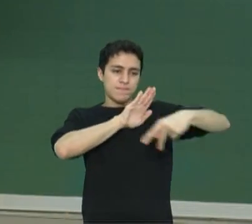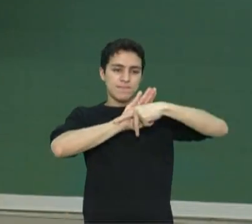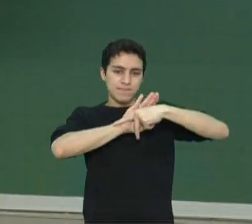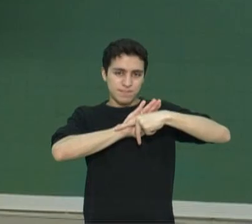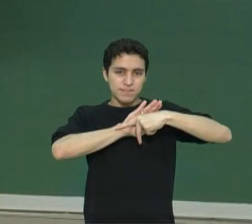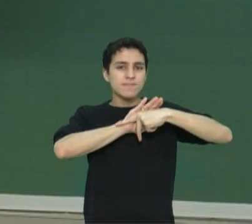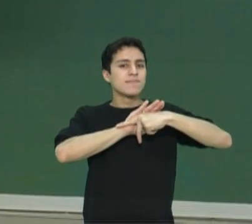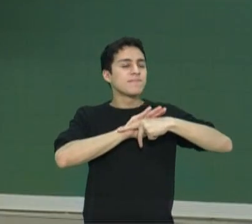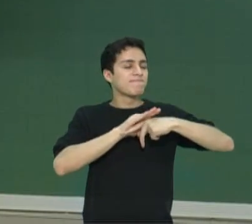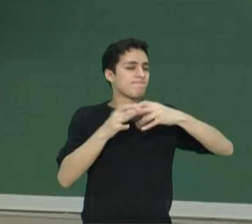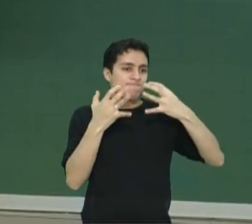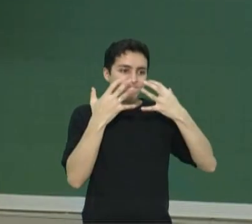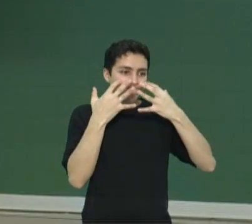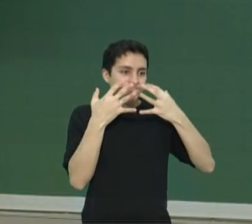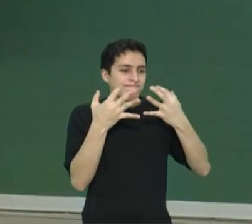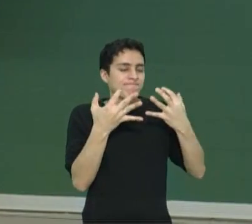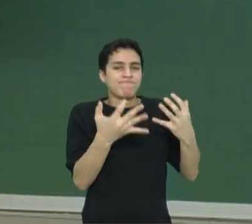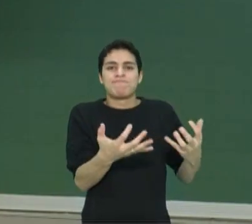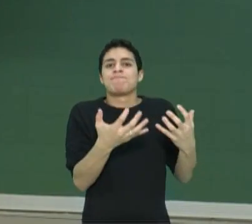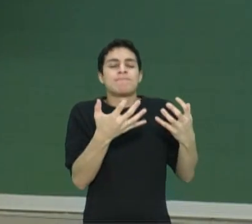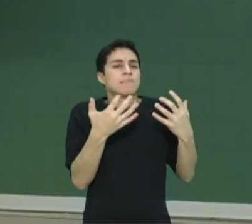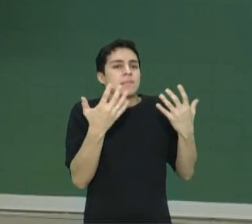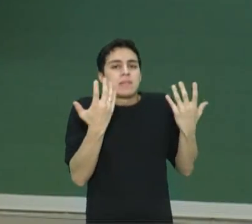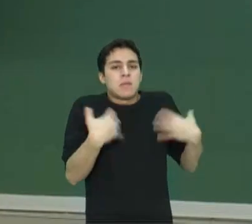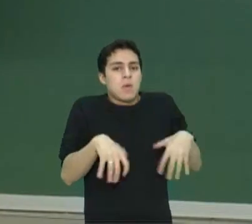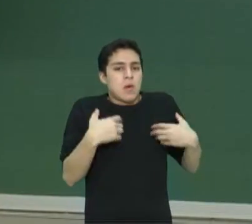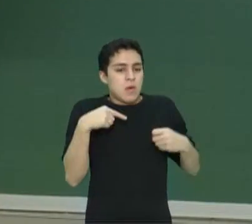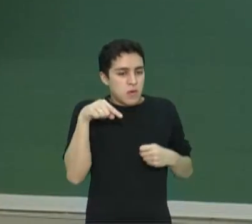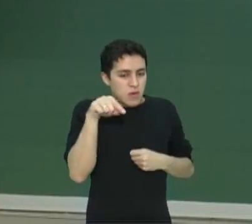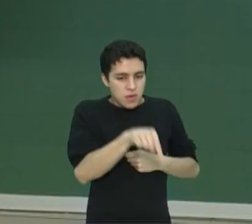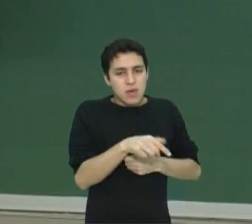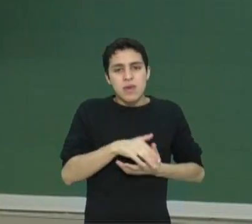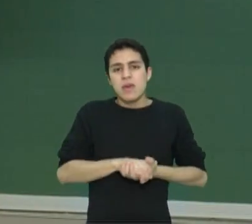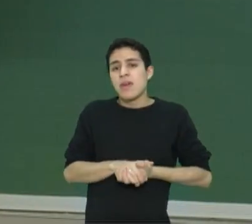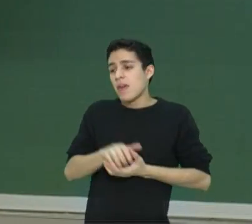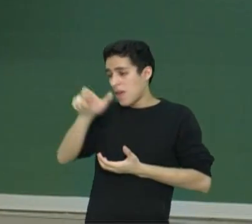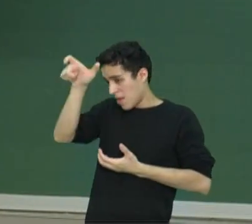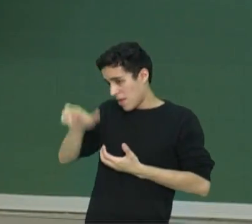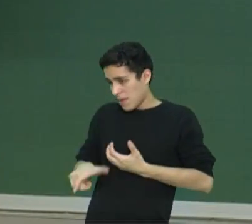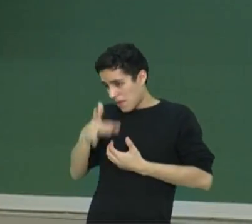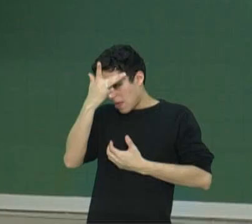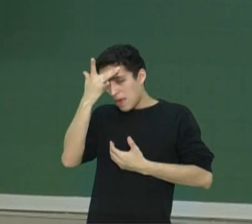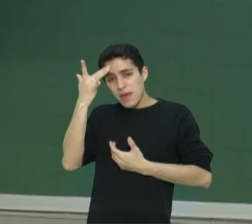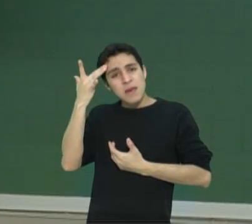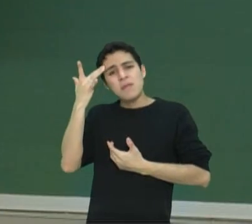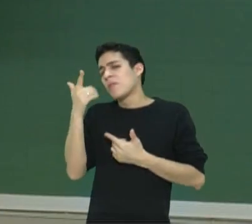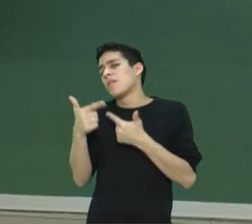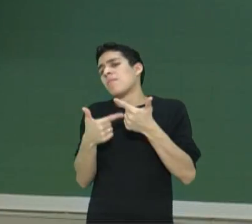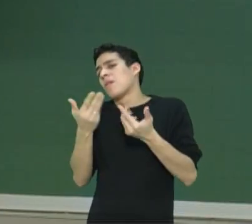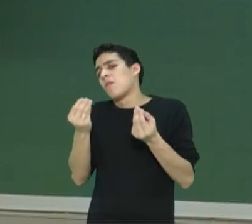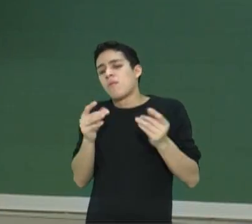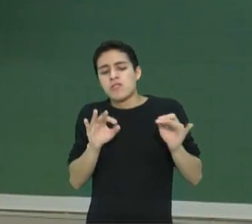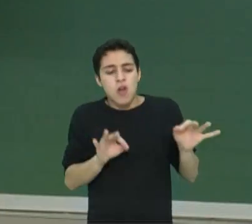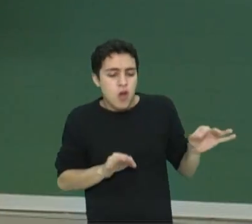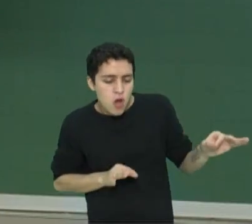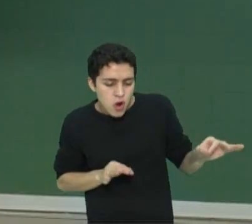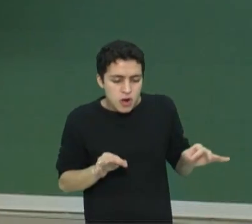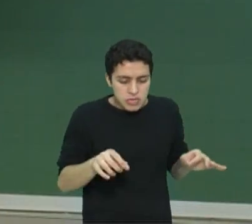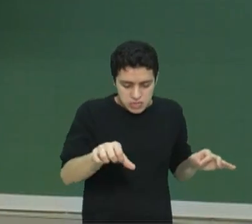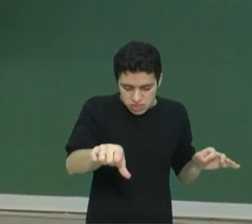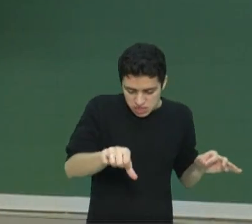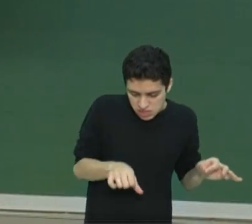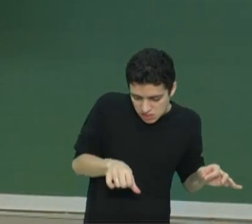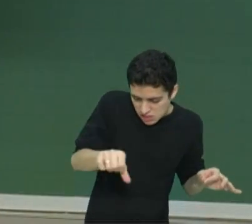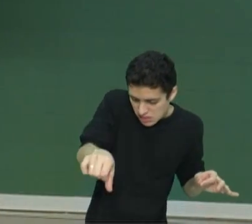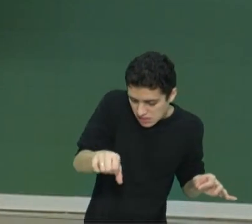Isso é impressionante e os operários vão ficar responsáveis por é regular essas máquinas